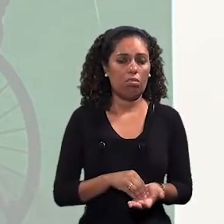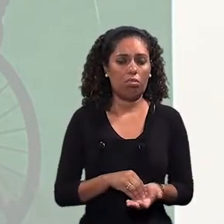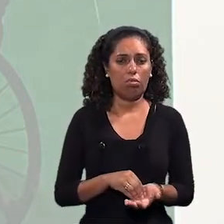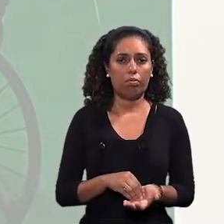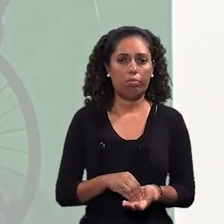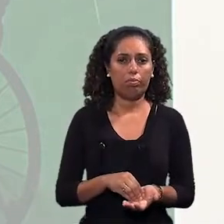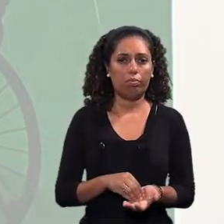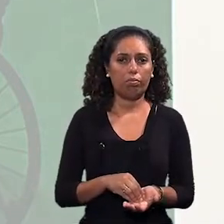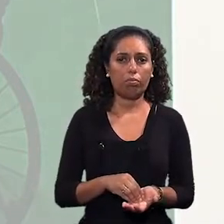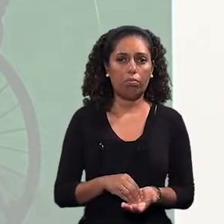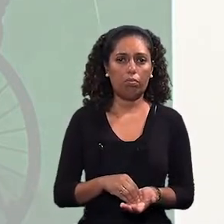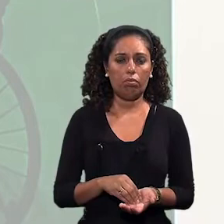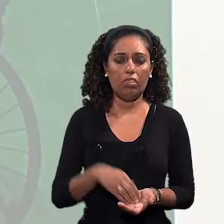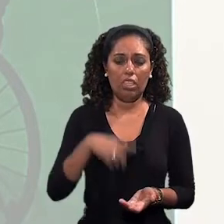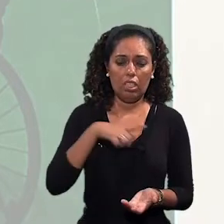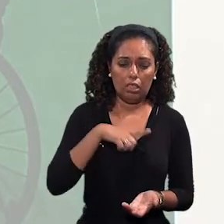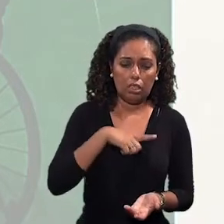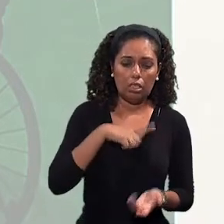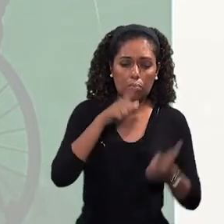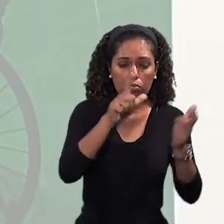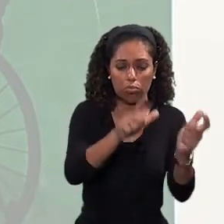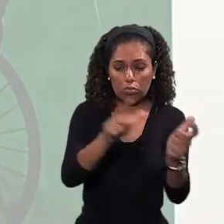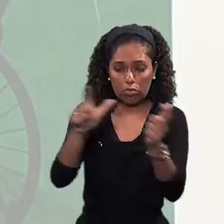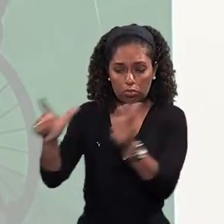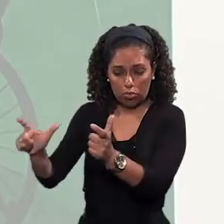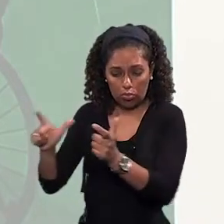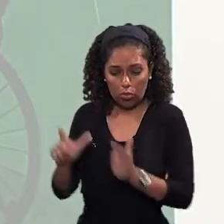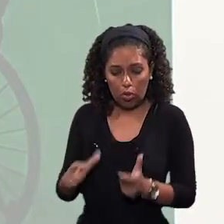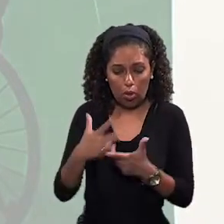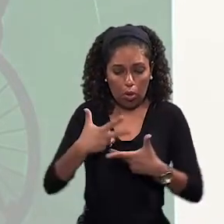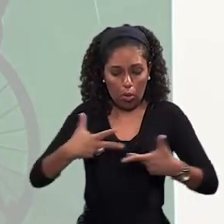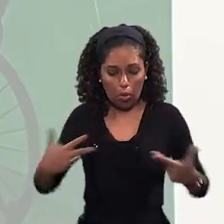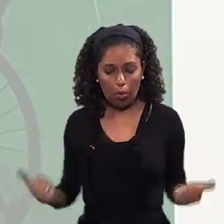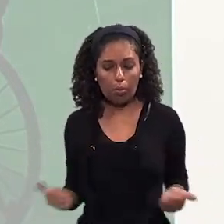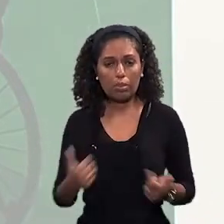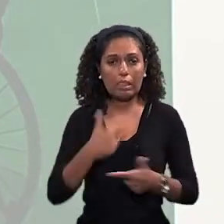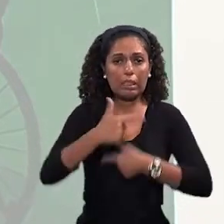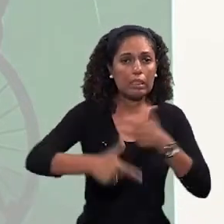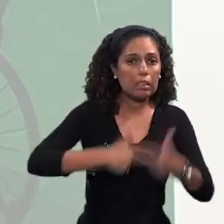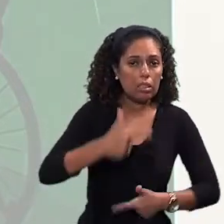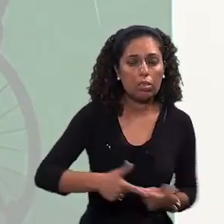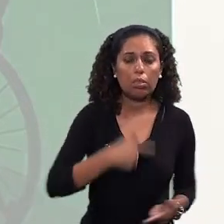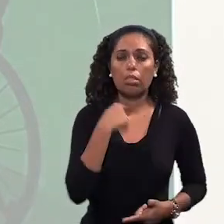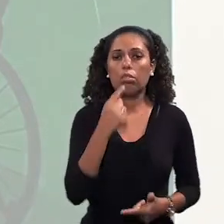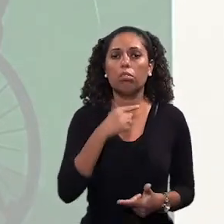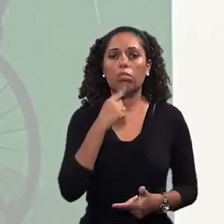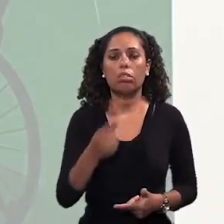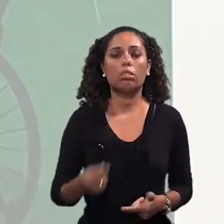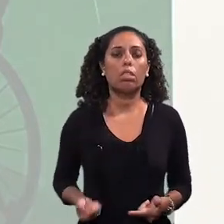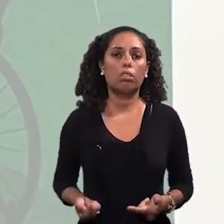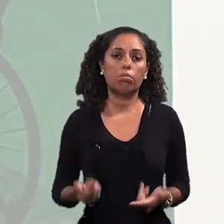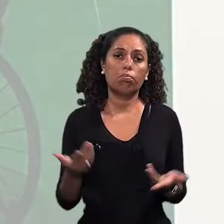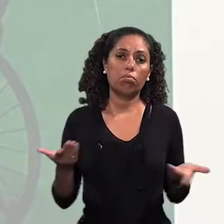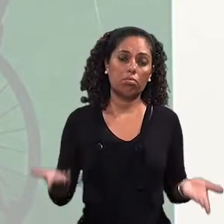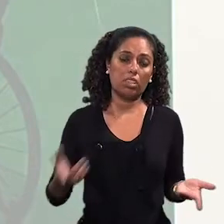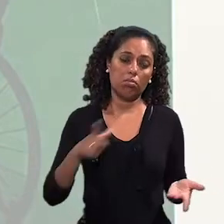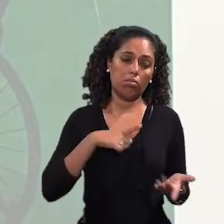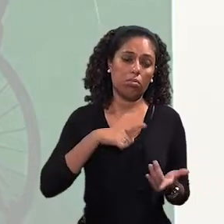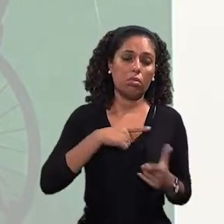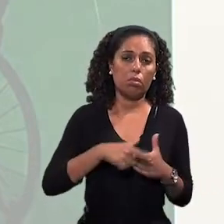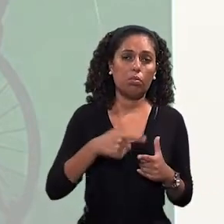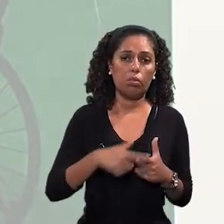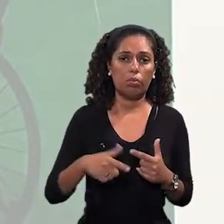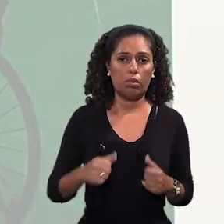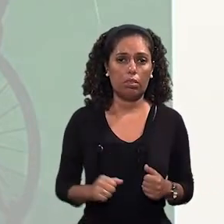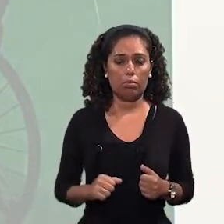várias competências às áreas de defesa civil que elas não têm como trabalhar. Né? Então acaba acontecendo